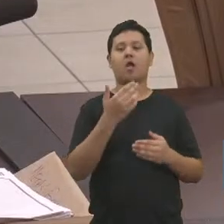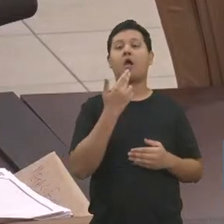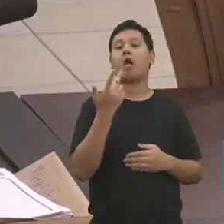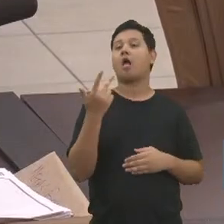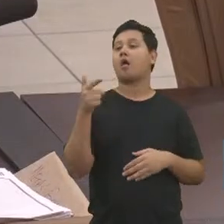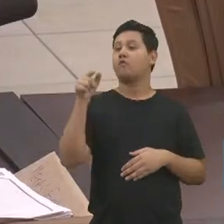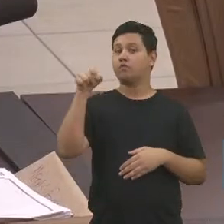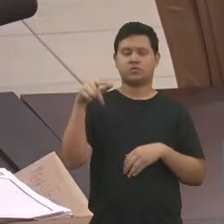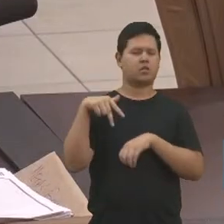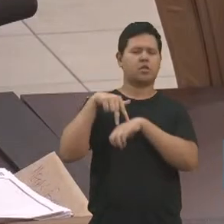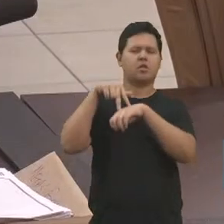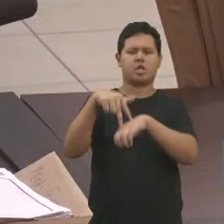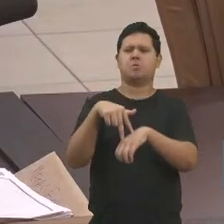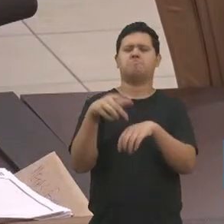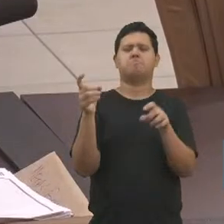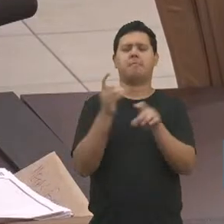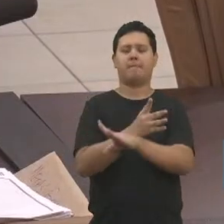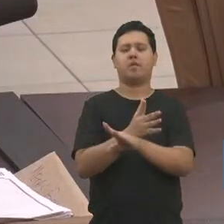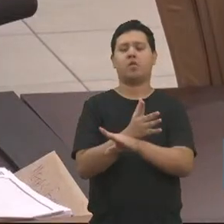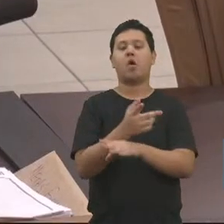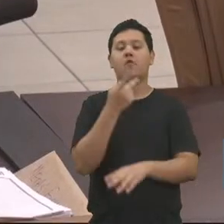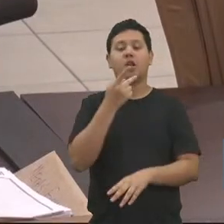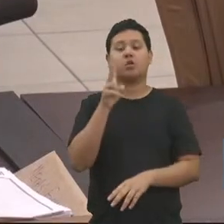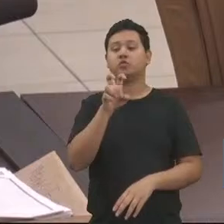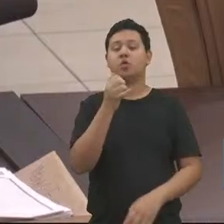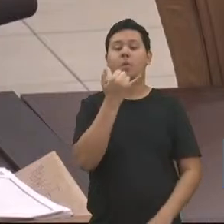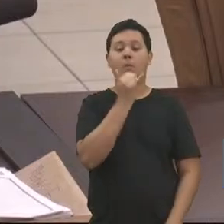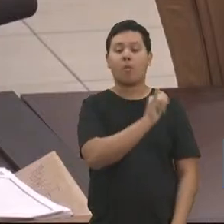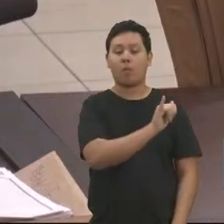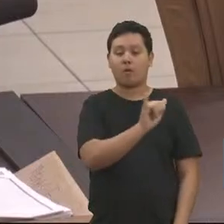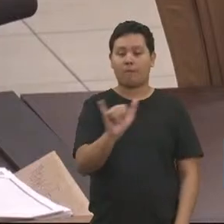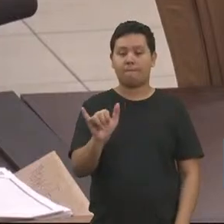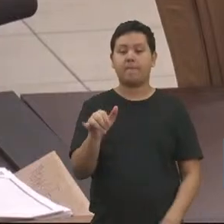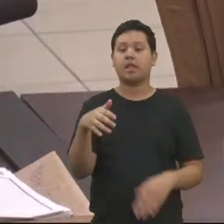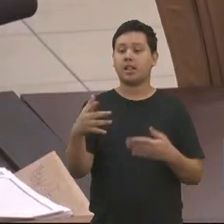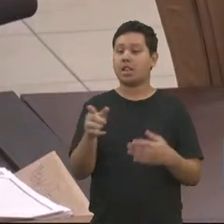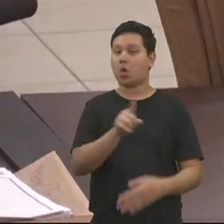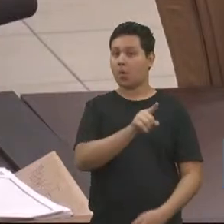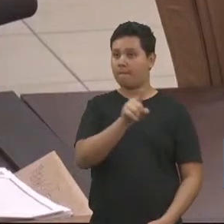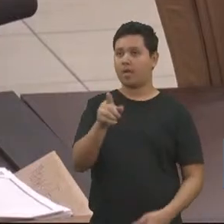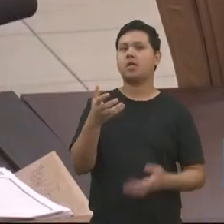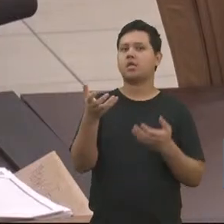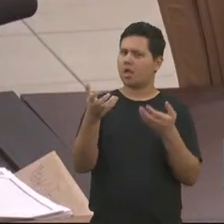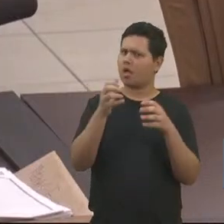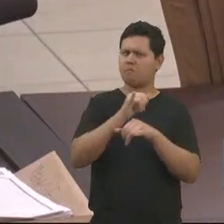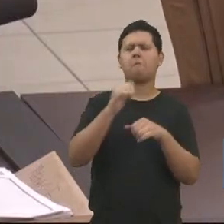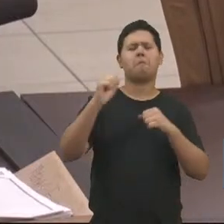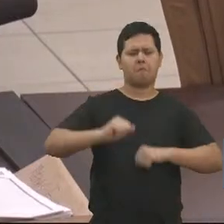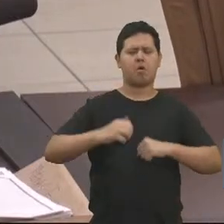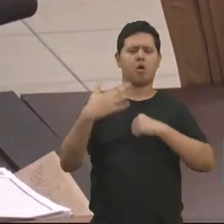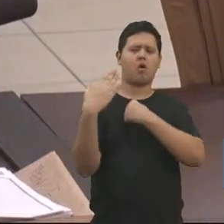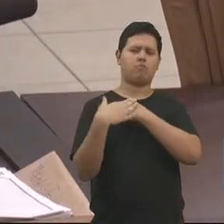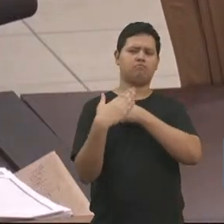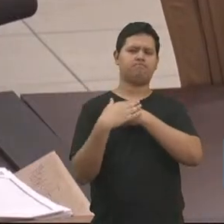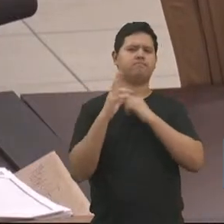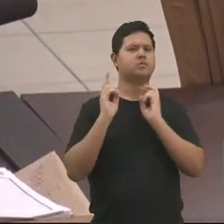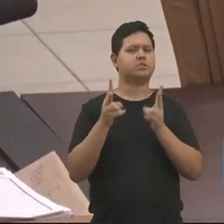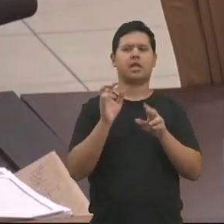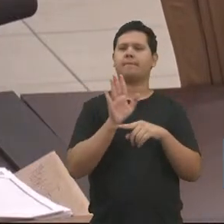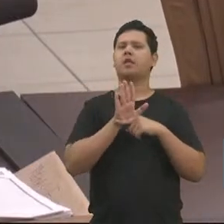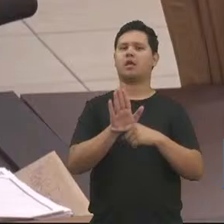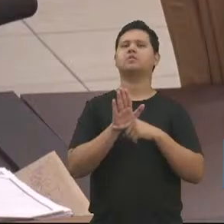ficando à disposição da população, porque eu citei a questão da anistia, então as pessoas que queiram mais informações podem me procurar, fico sempre às